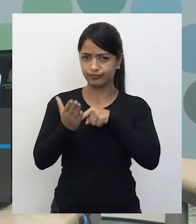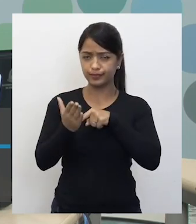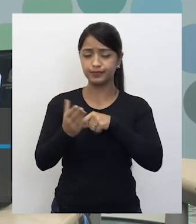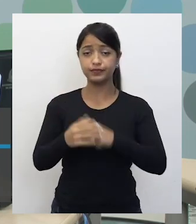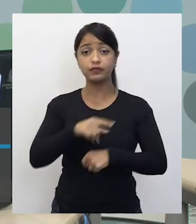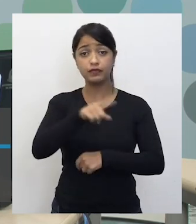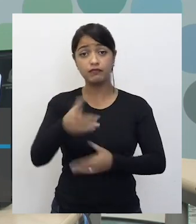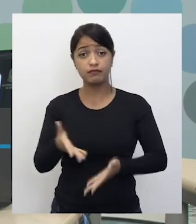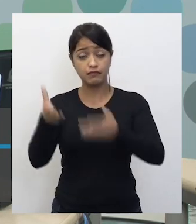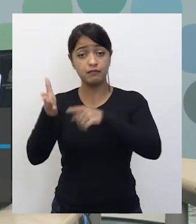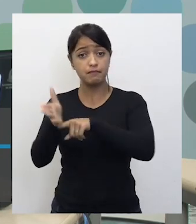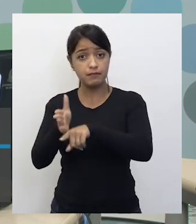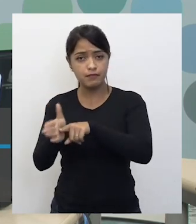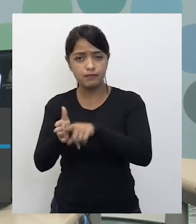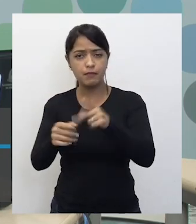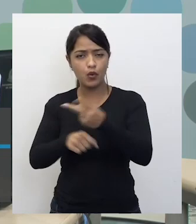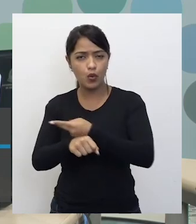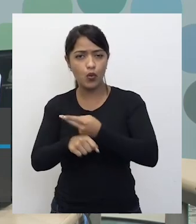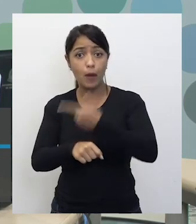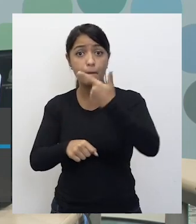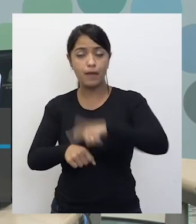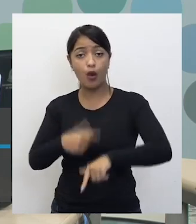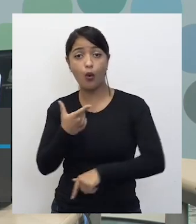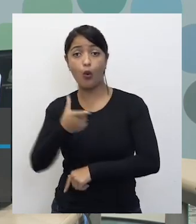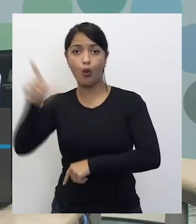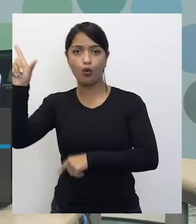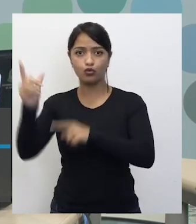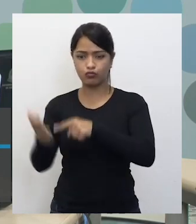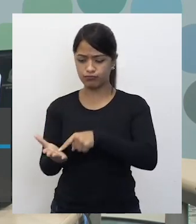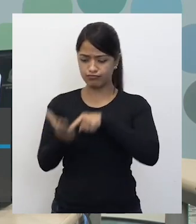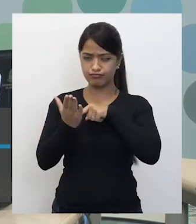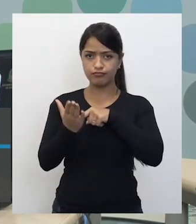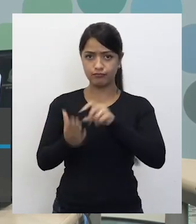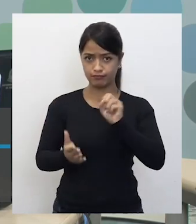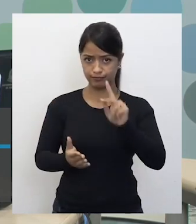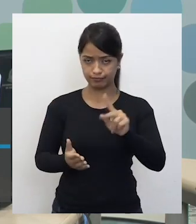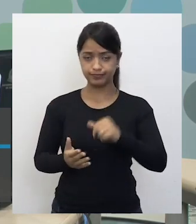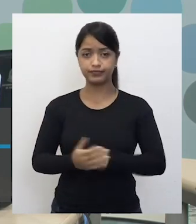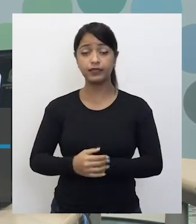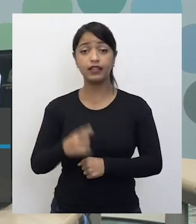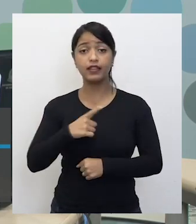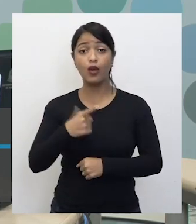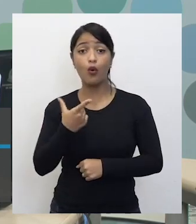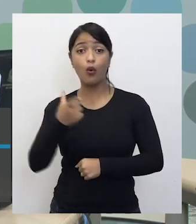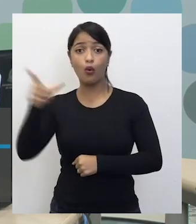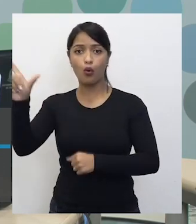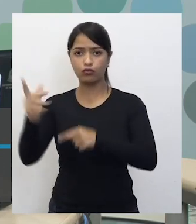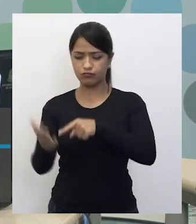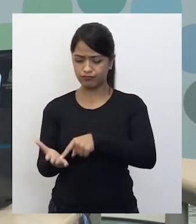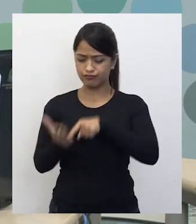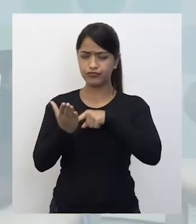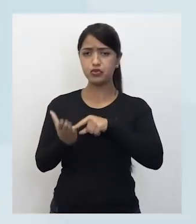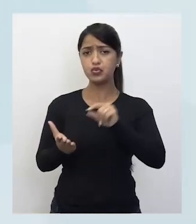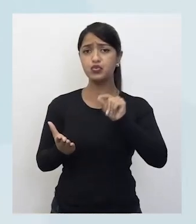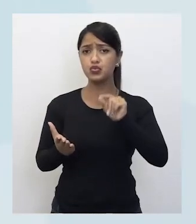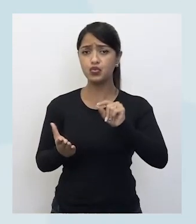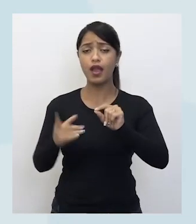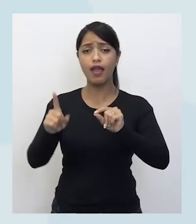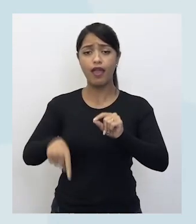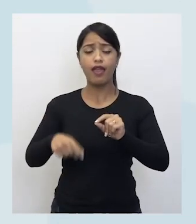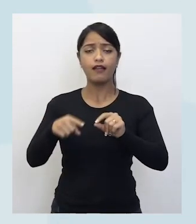outros indicadores. E falando em outros indicadores, né, nós temos aqui um que é a visão geral do índice